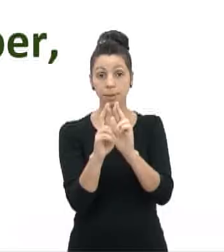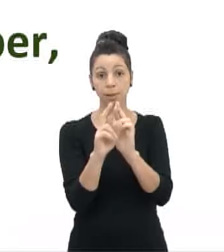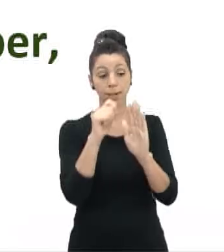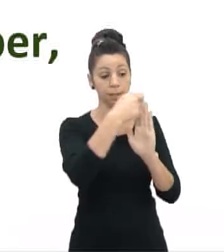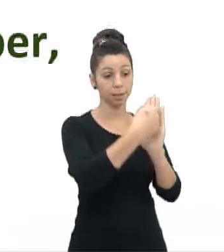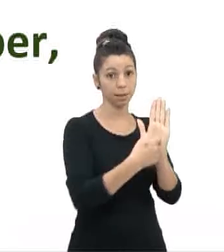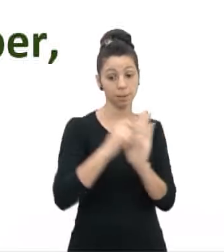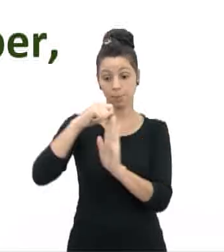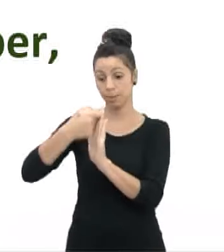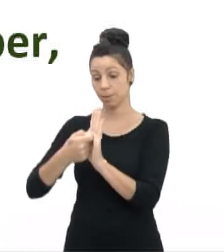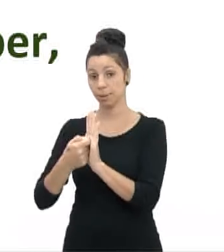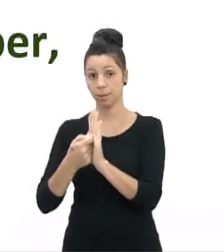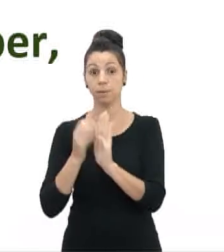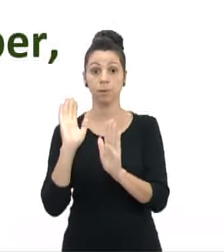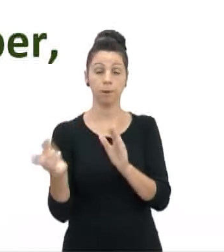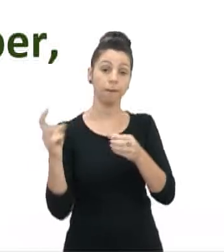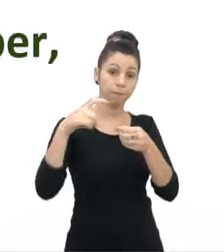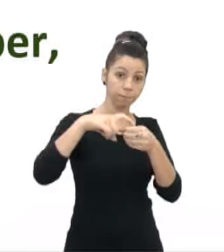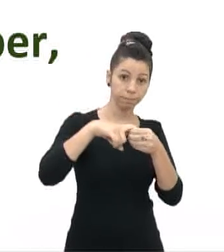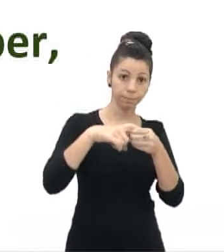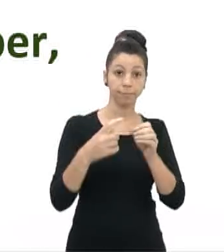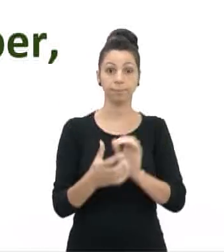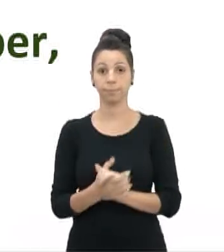a gente volta para conversar.